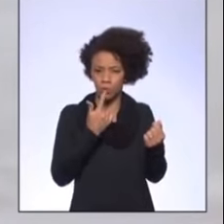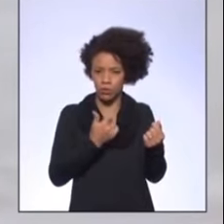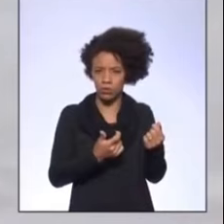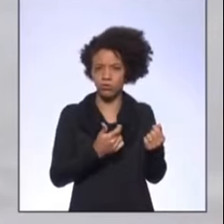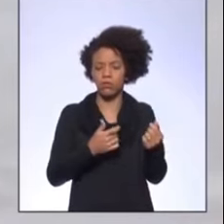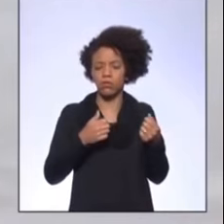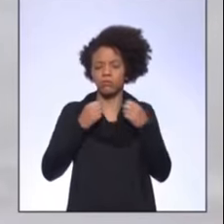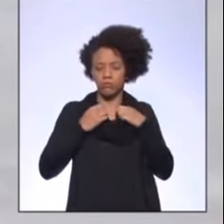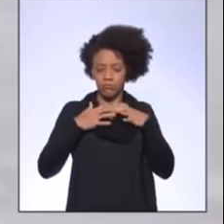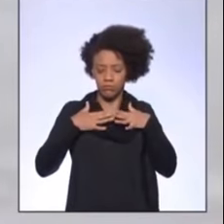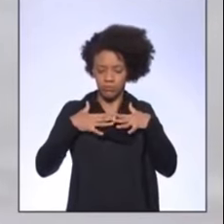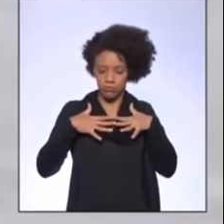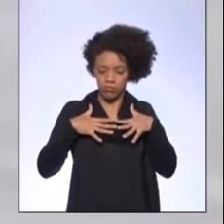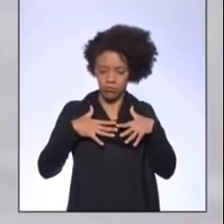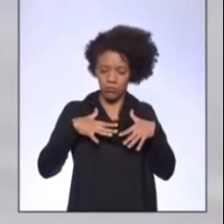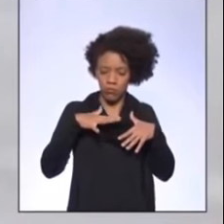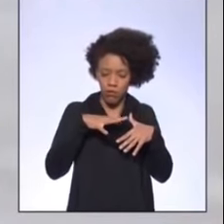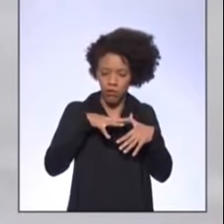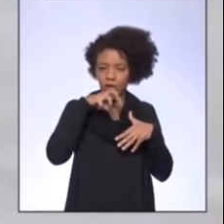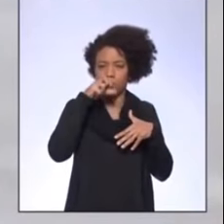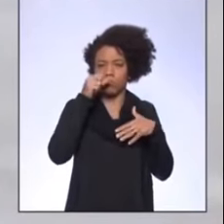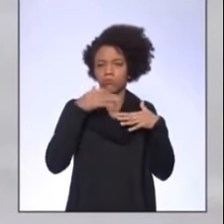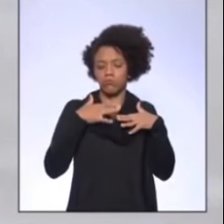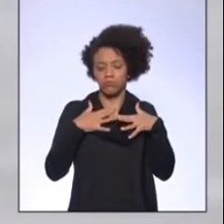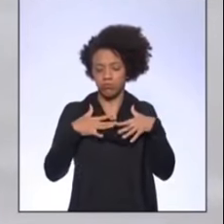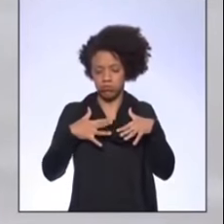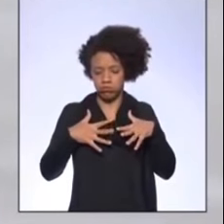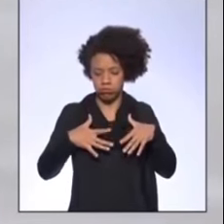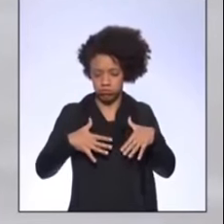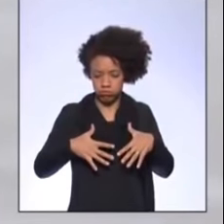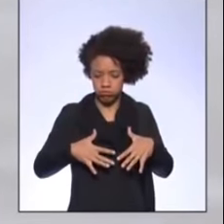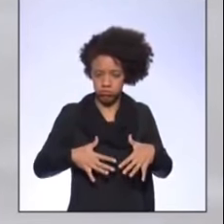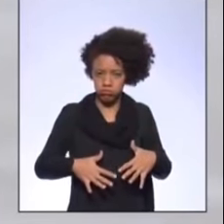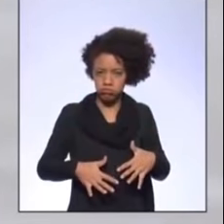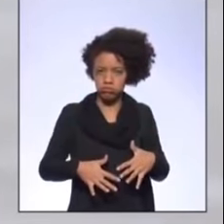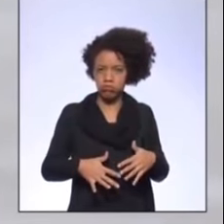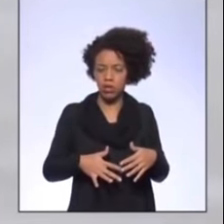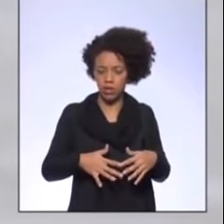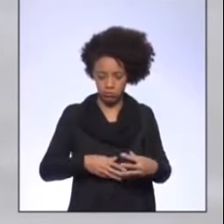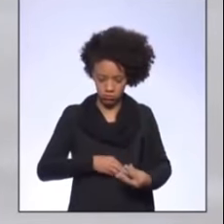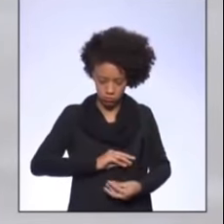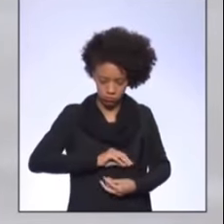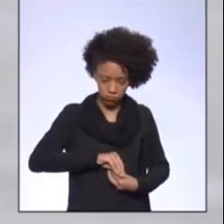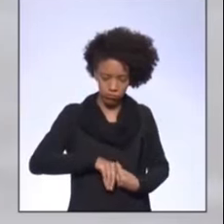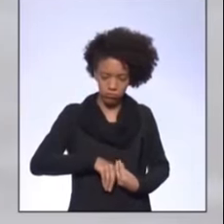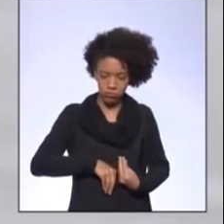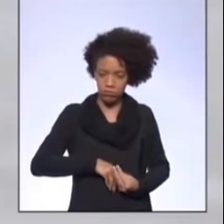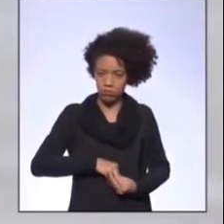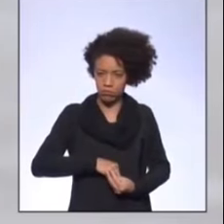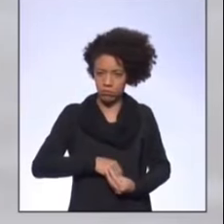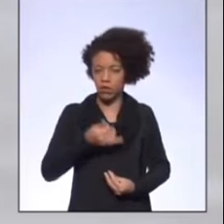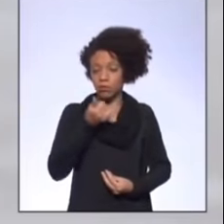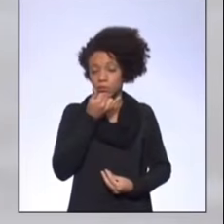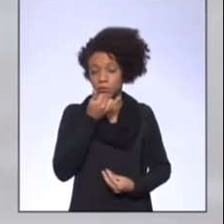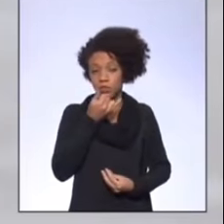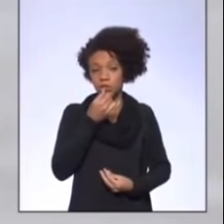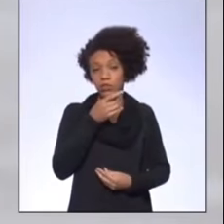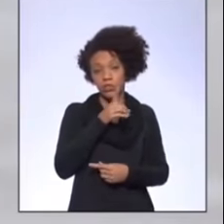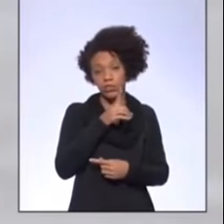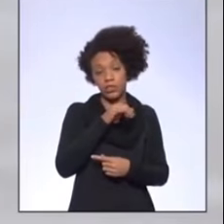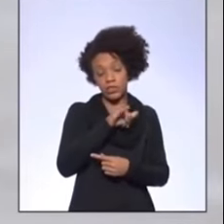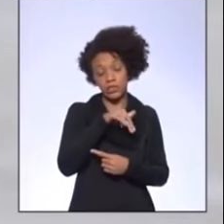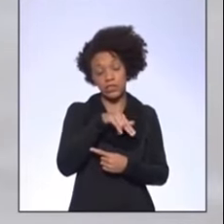o oxigênio para levar para cada célula. E agora ele vai passar aqui pelo estômago, perdão, pelo intestino